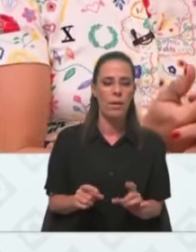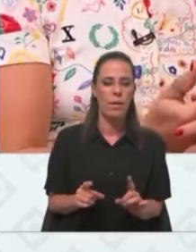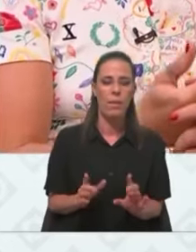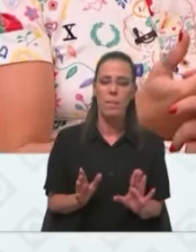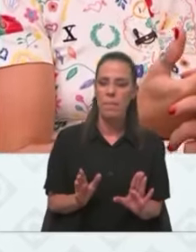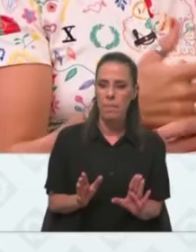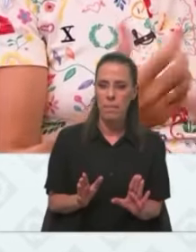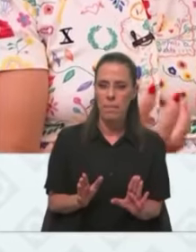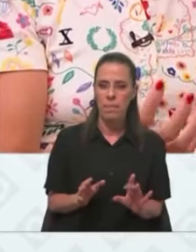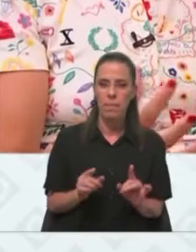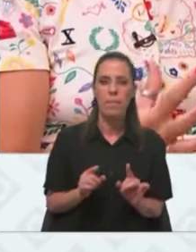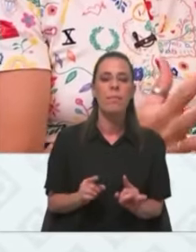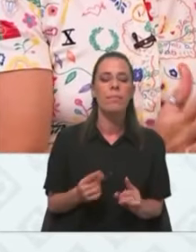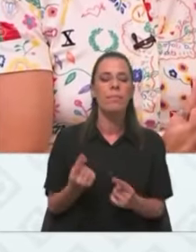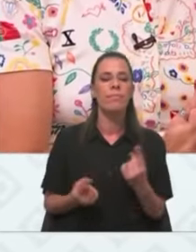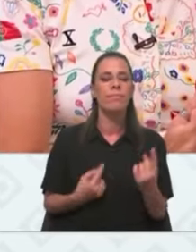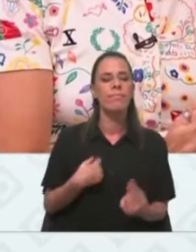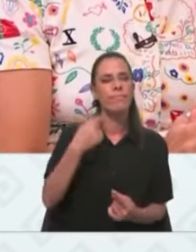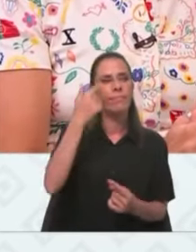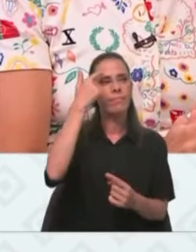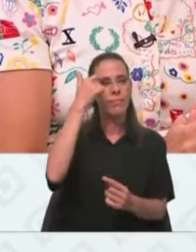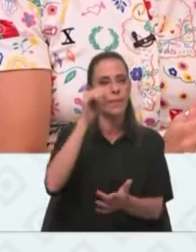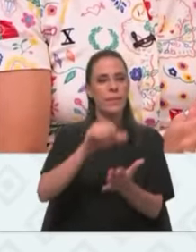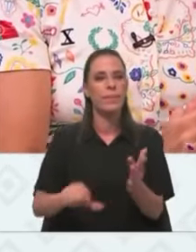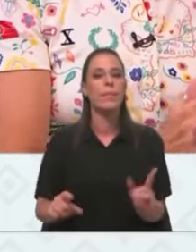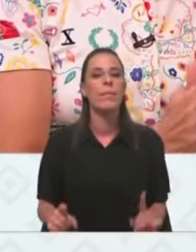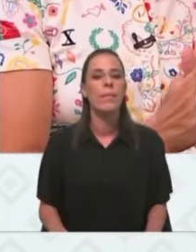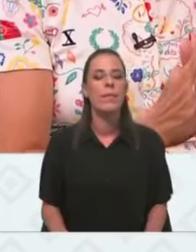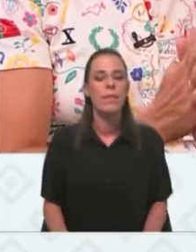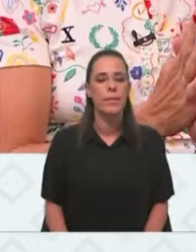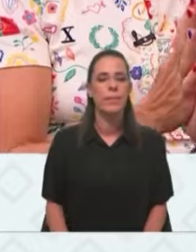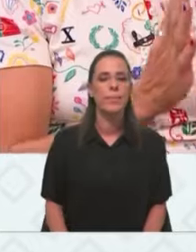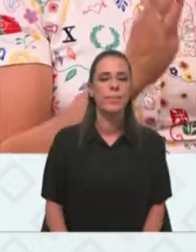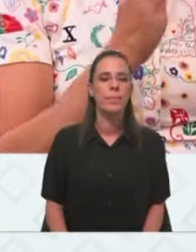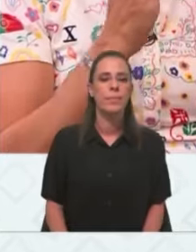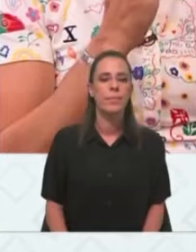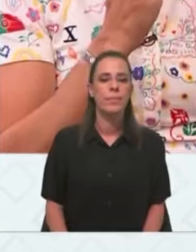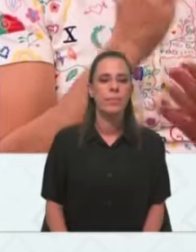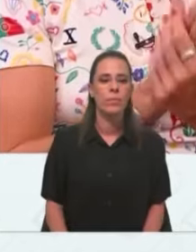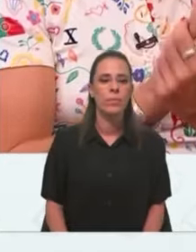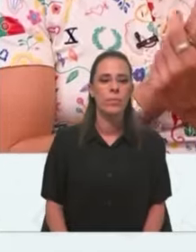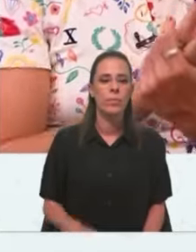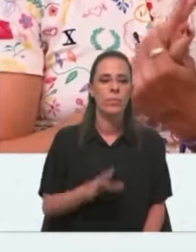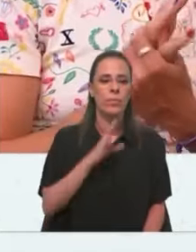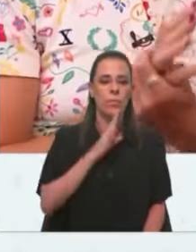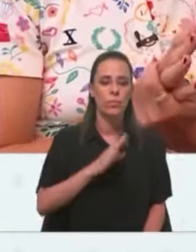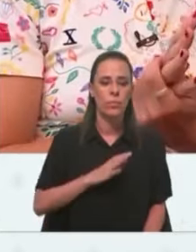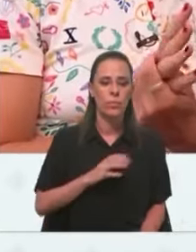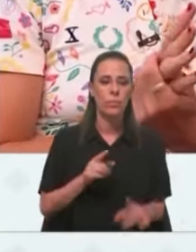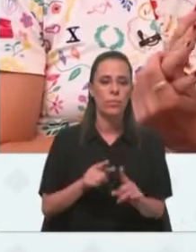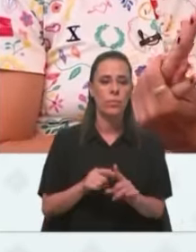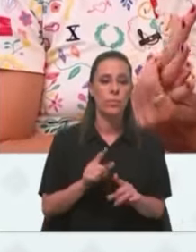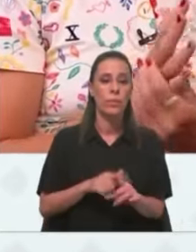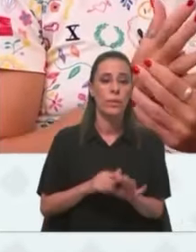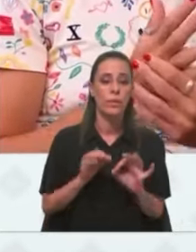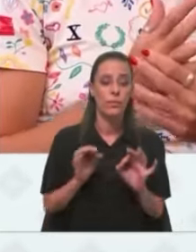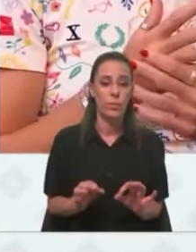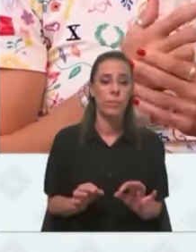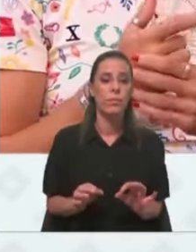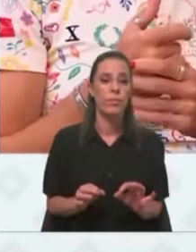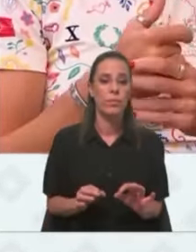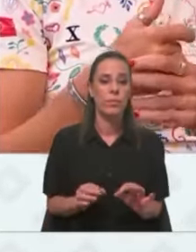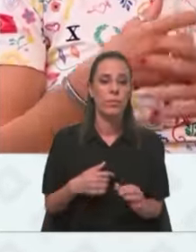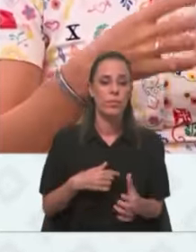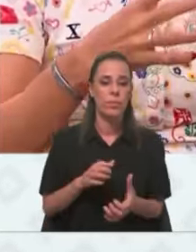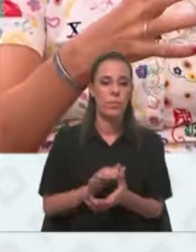Mas houve uma certa altura que pensei em desistir, mas o meu filho apareceu no momento certo, porque o